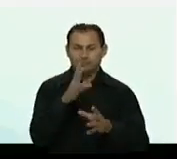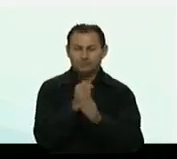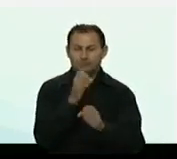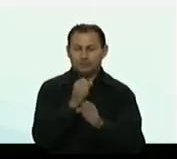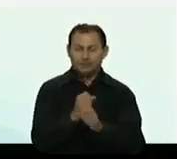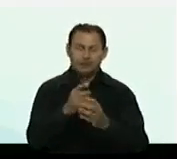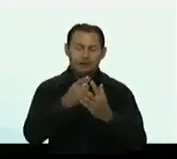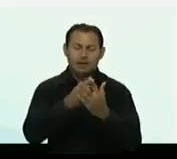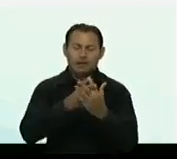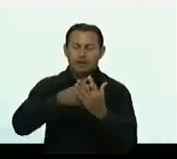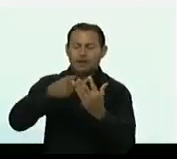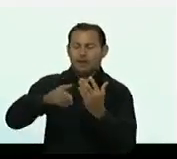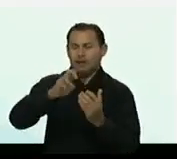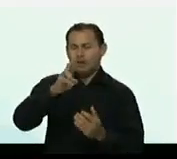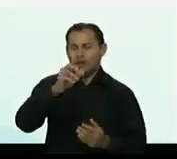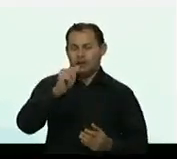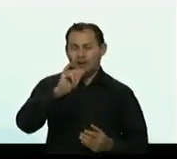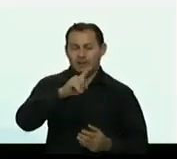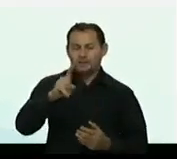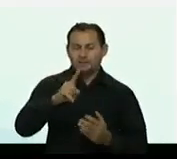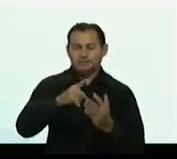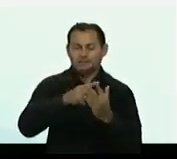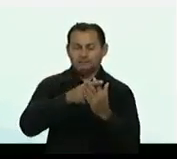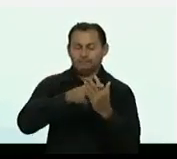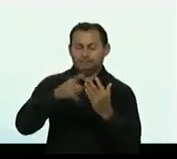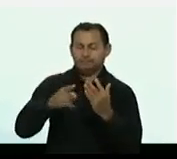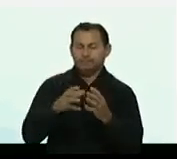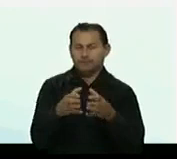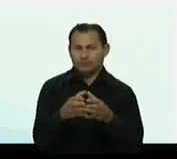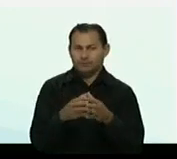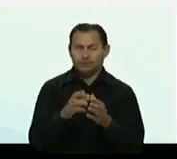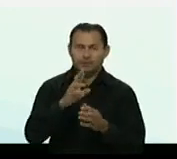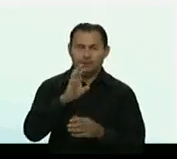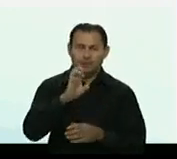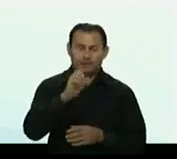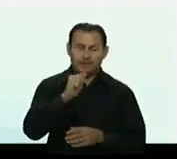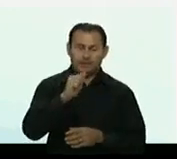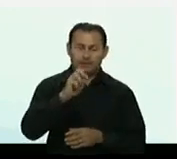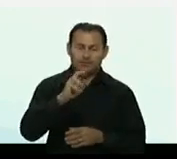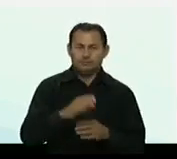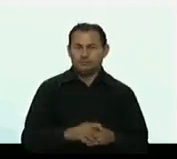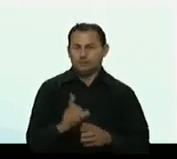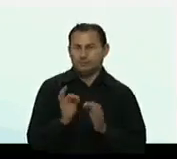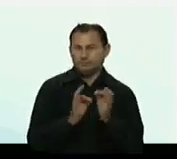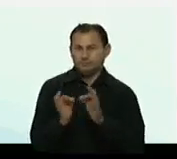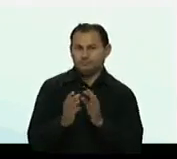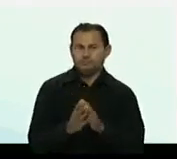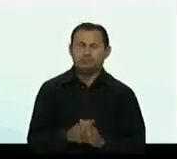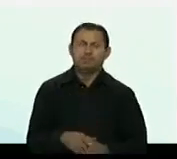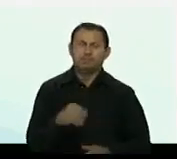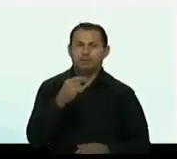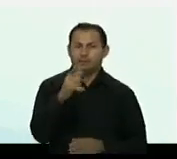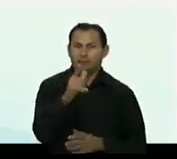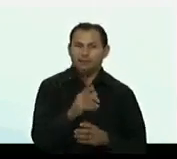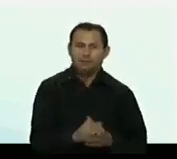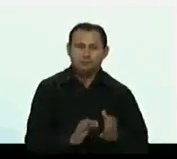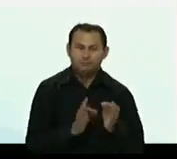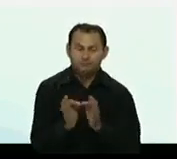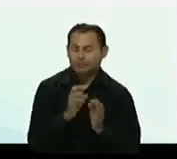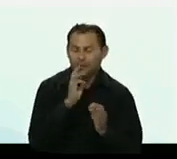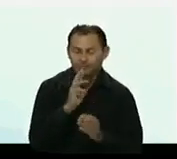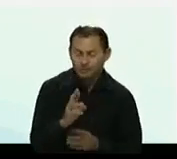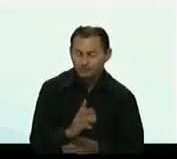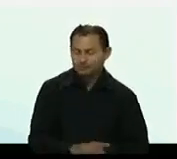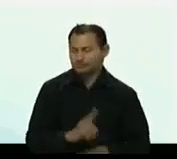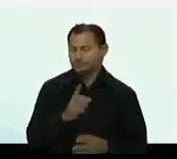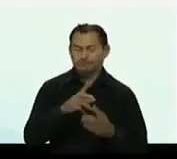uma raiz, isso no conjunto dos números reais, ele não tem solução. Se ele não tem solução, então ele